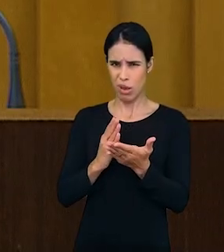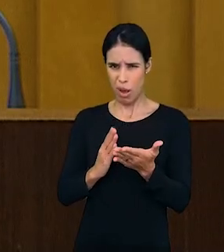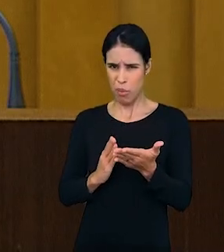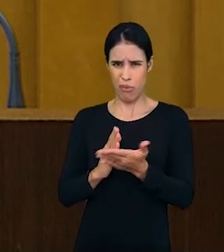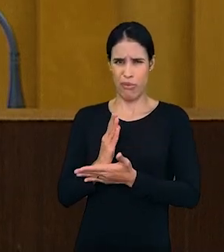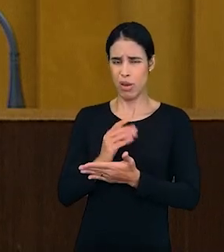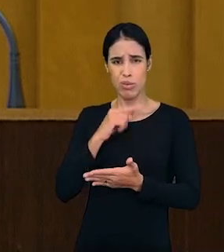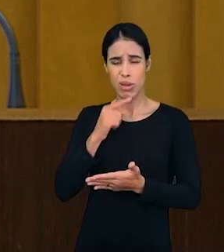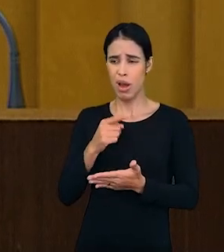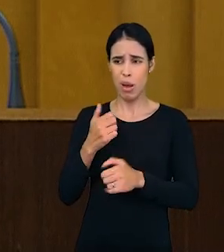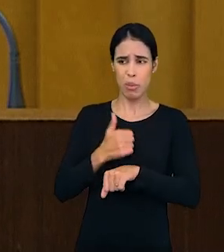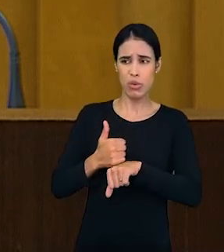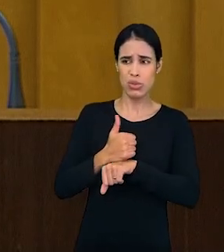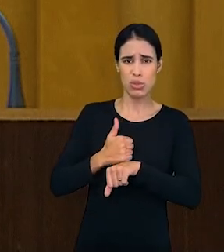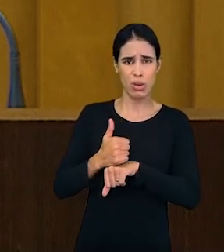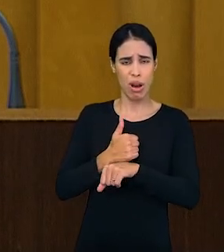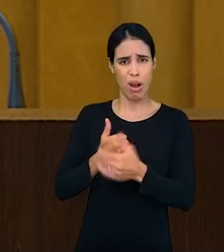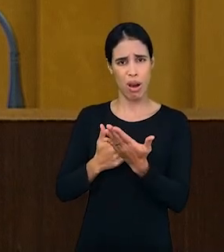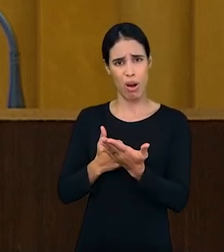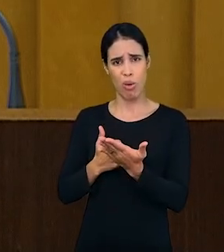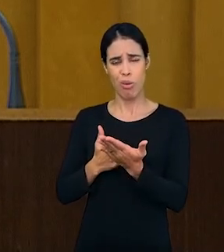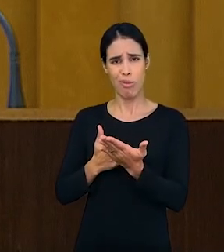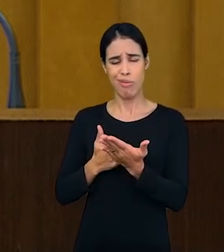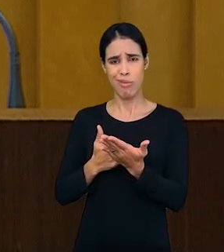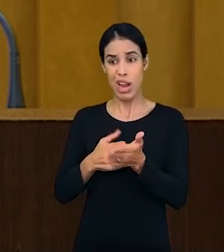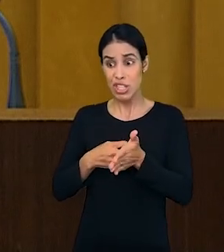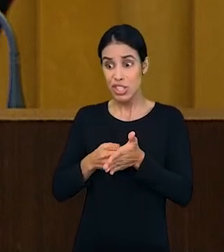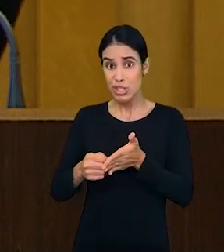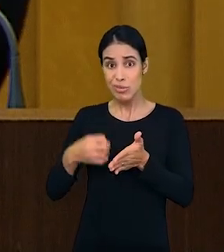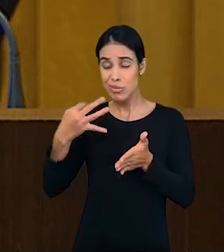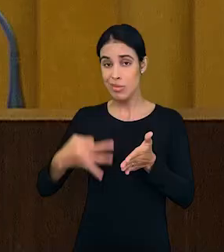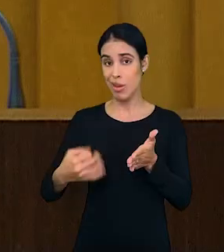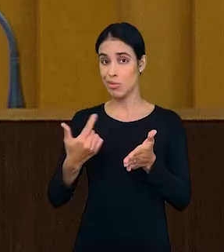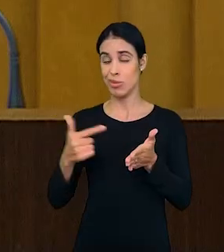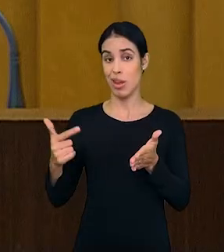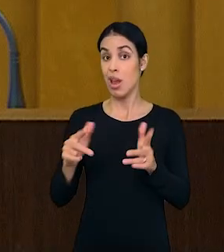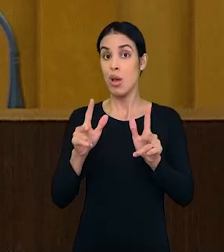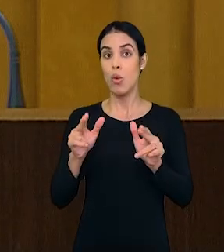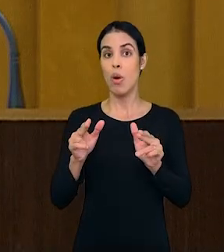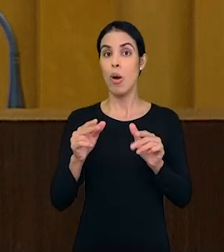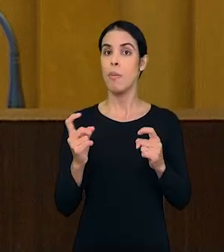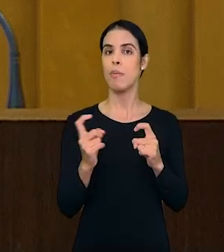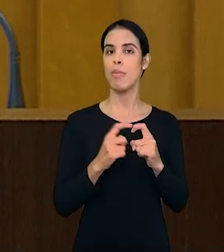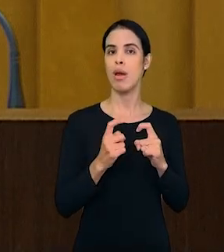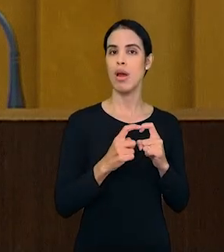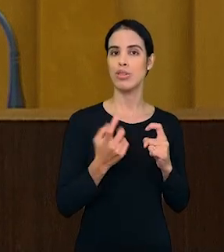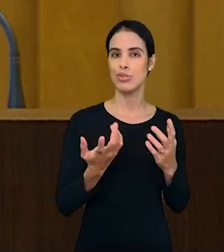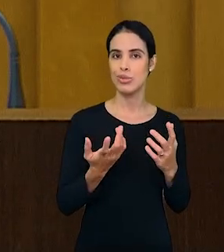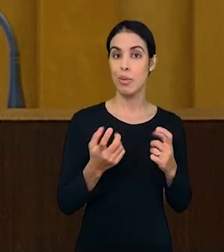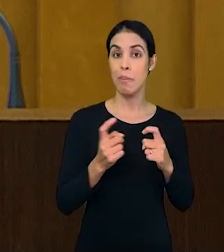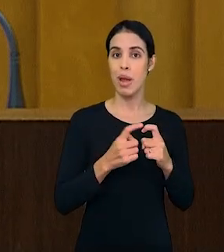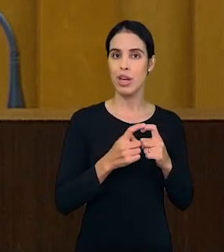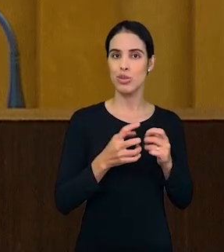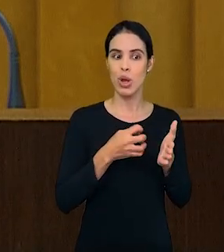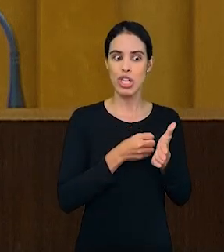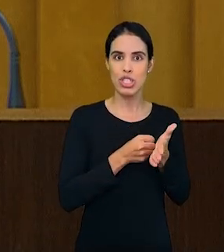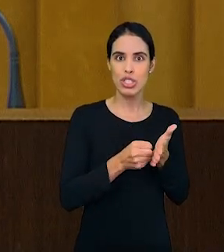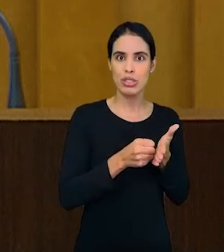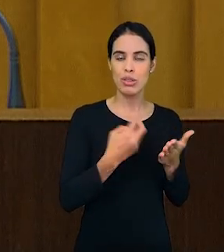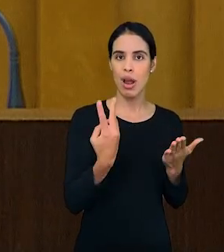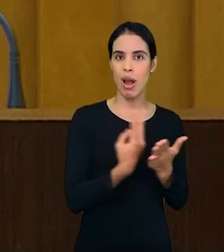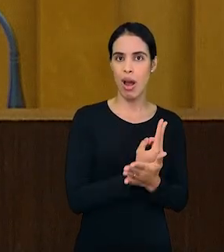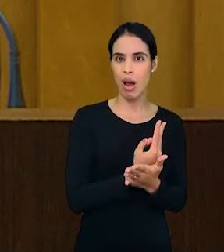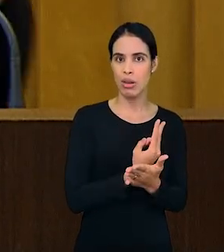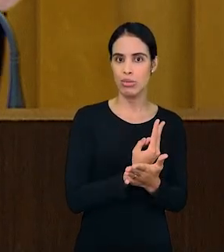que não pode ser exercida sem autorização do órgão próprio. É a mesma coisa do exercício da medicina irregular, né? Se